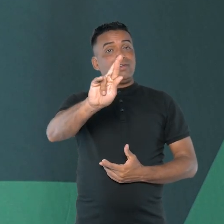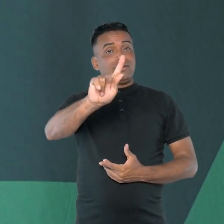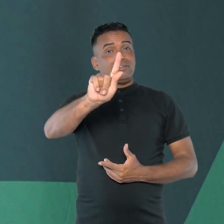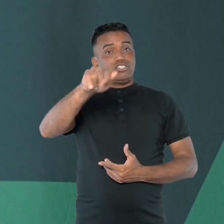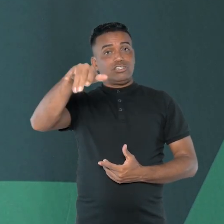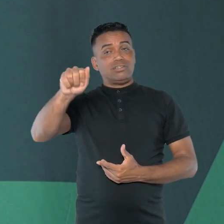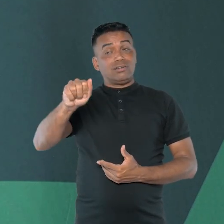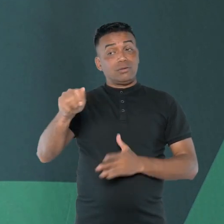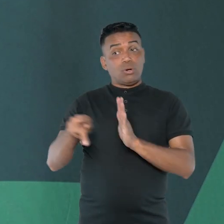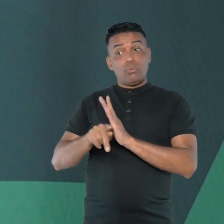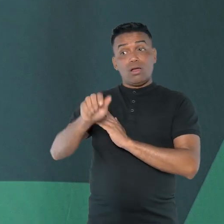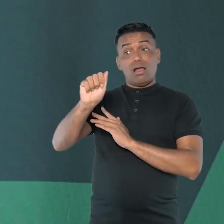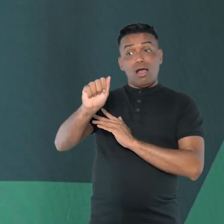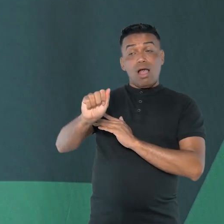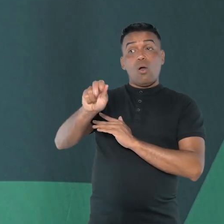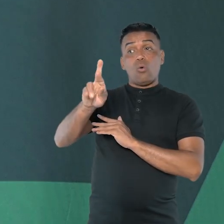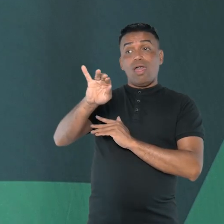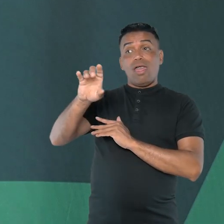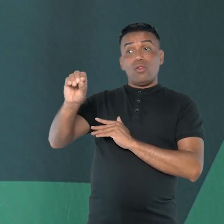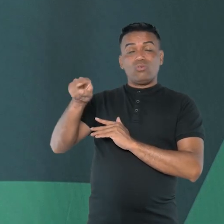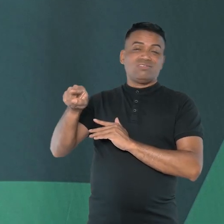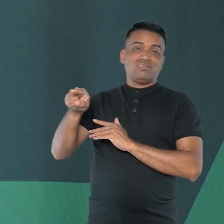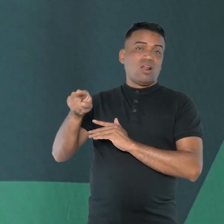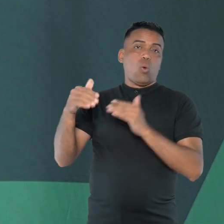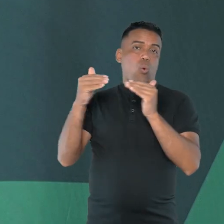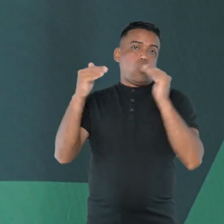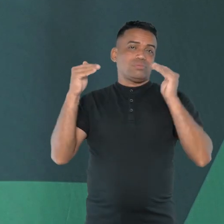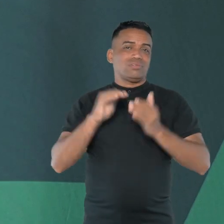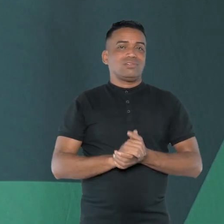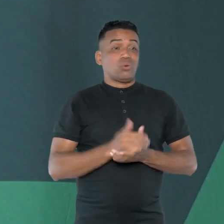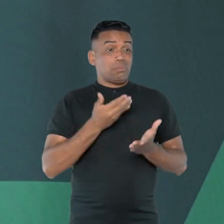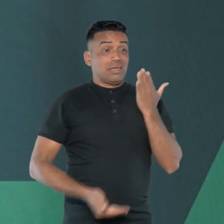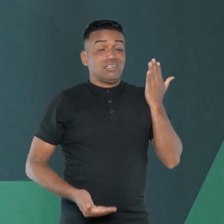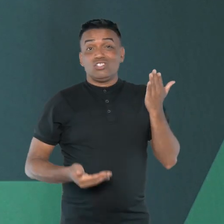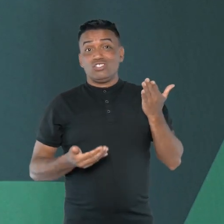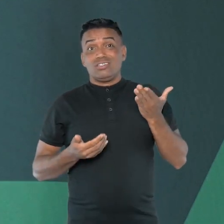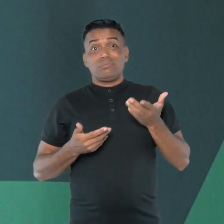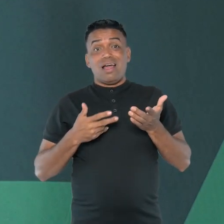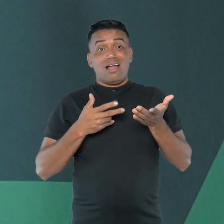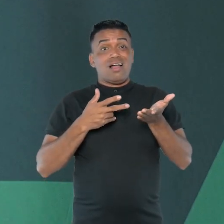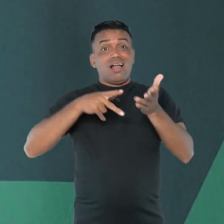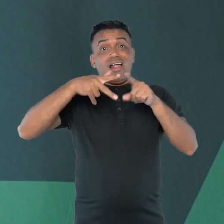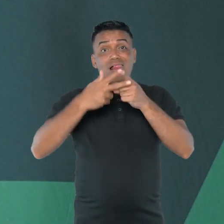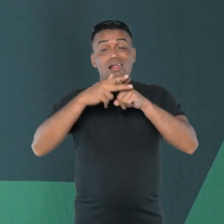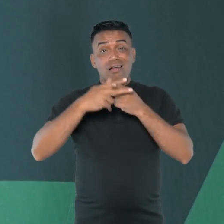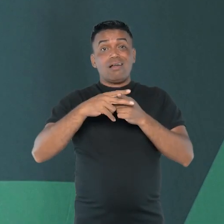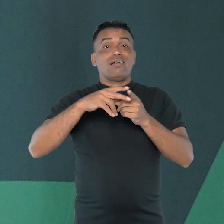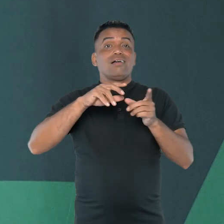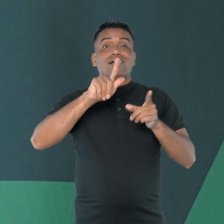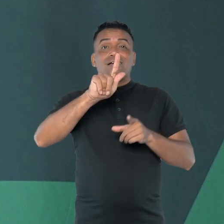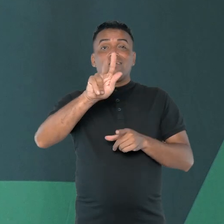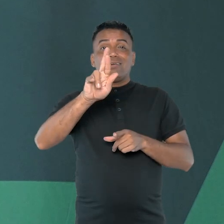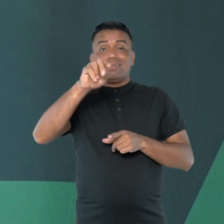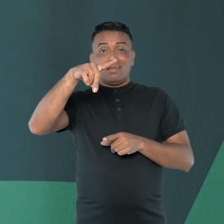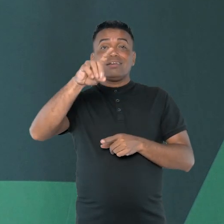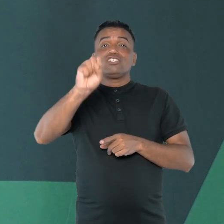Aurélio Diniz não corresponde aos fatos. A eles, portanto. Perdi a chance de editar Grande Sertão Veredas após uma discussão na Montanhesa com